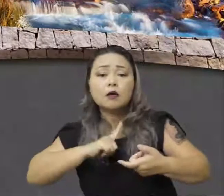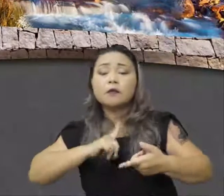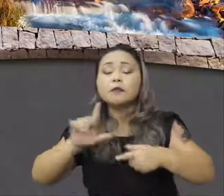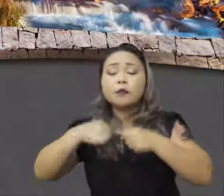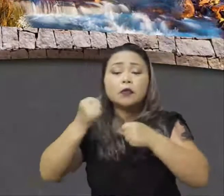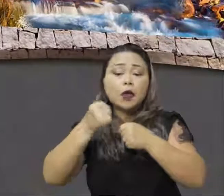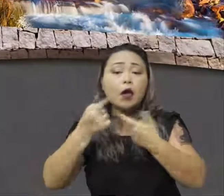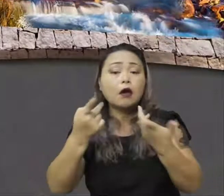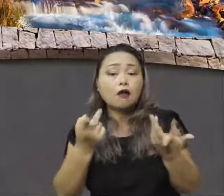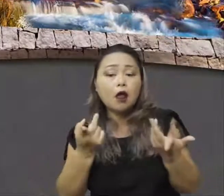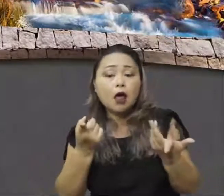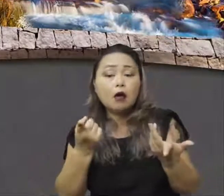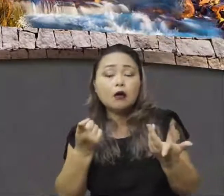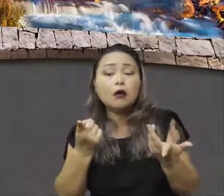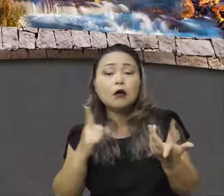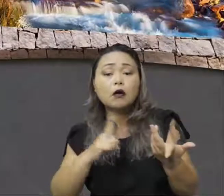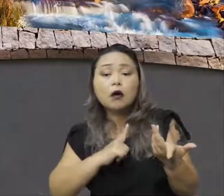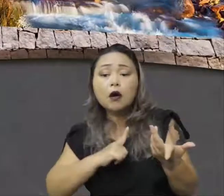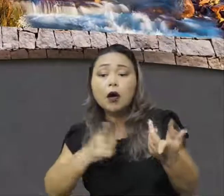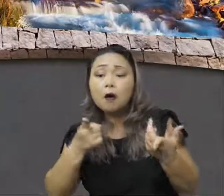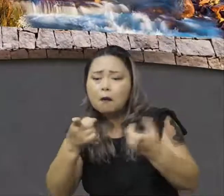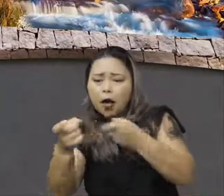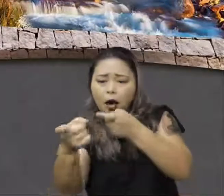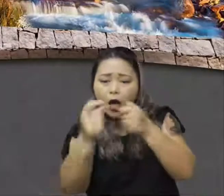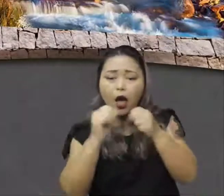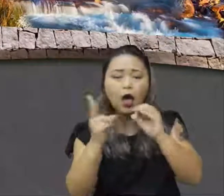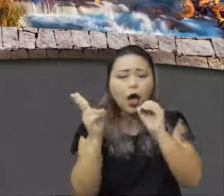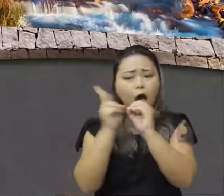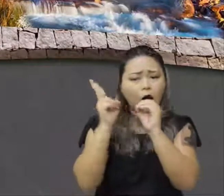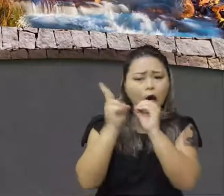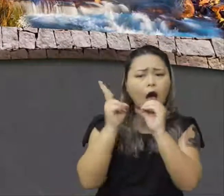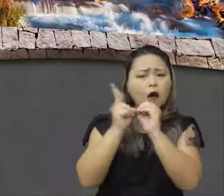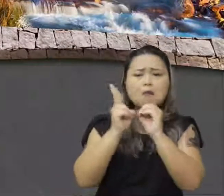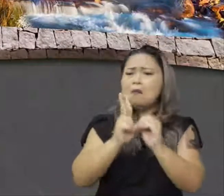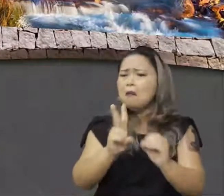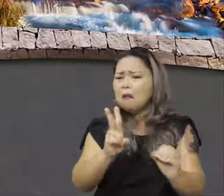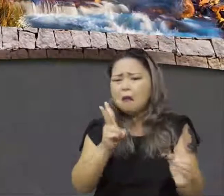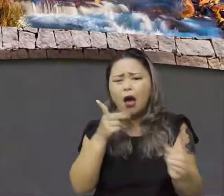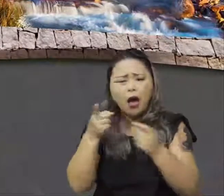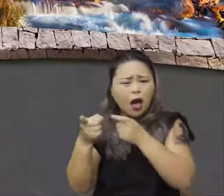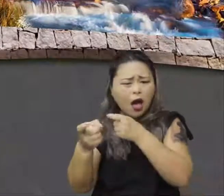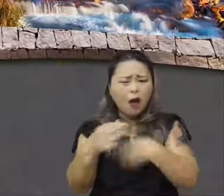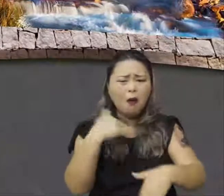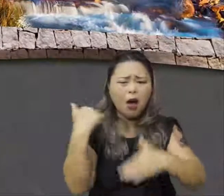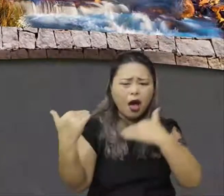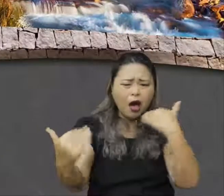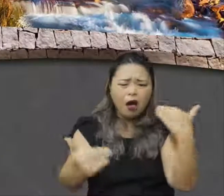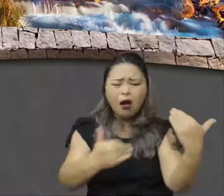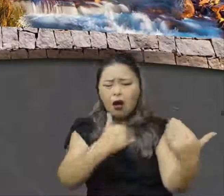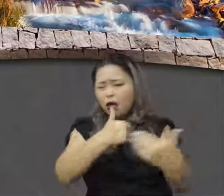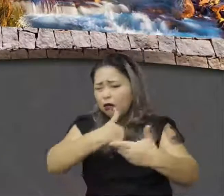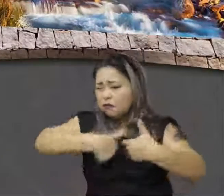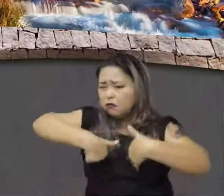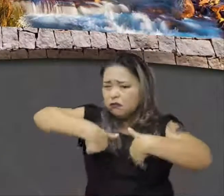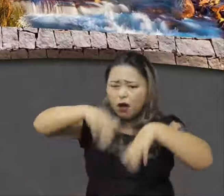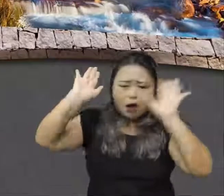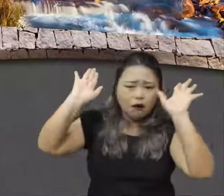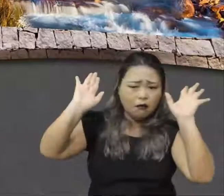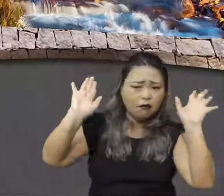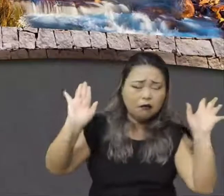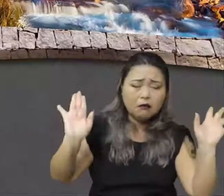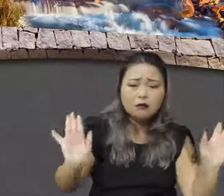aqui de americanos, matando o índio. Tá? Mataram mesmo, tá? Mataram muito, tá? E